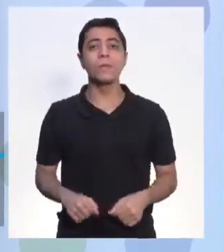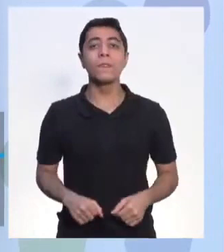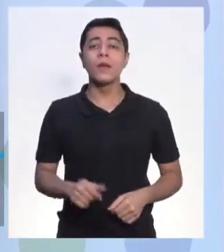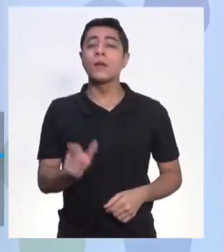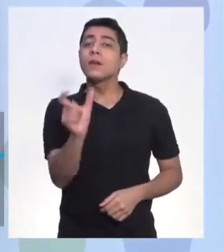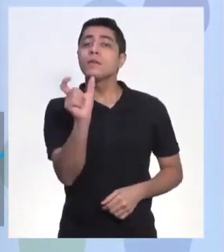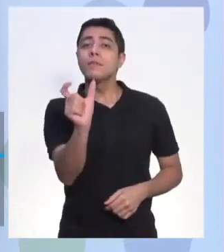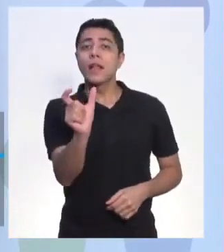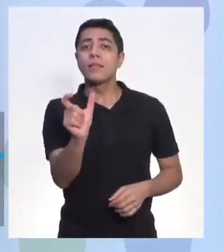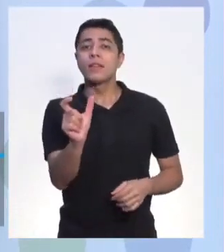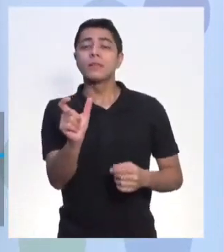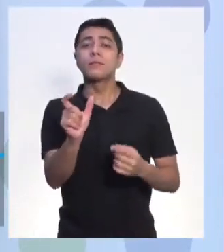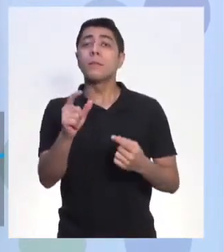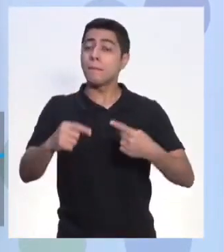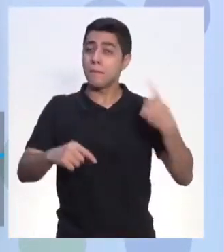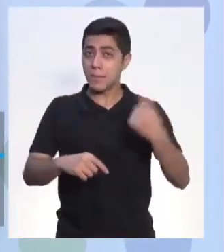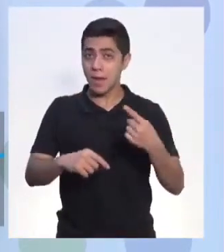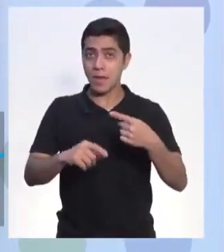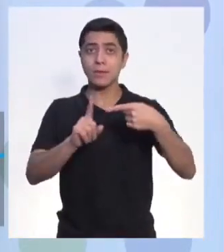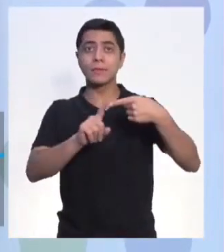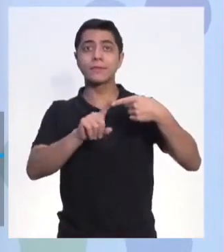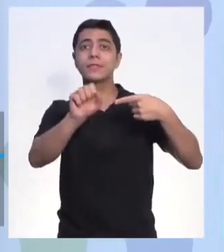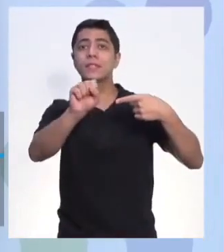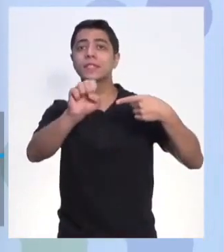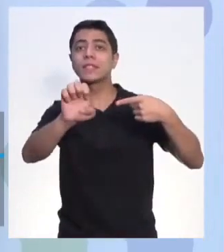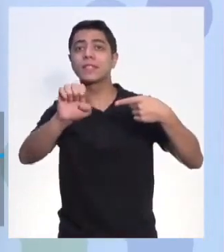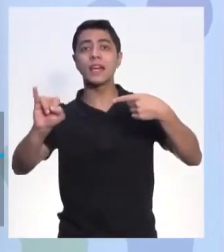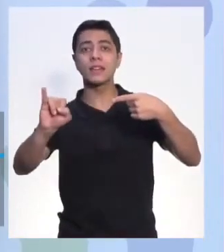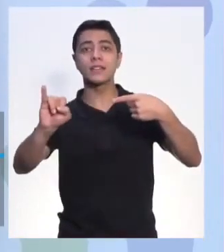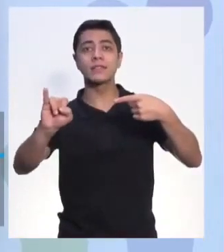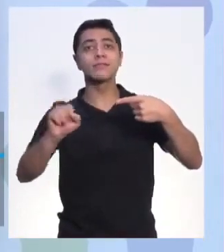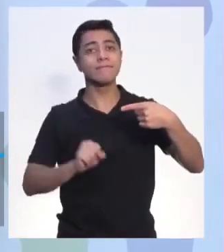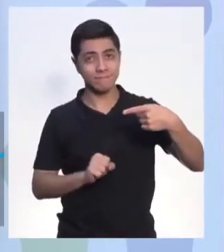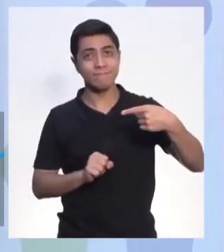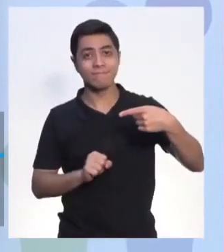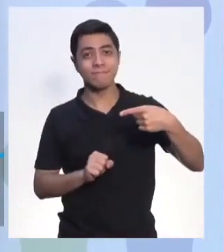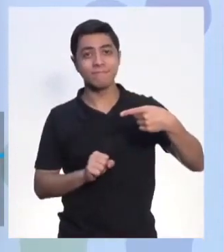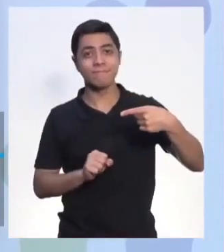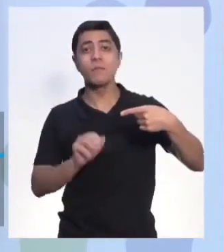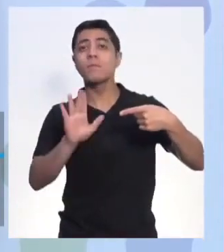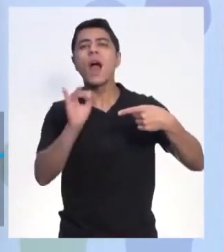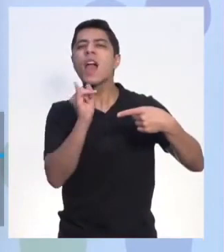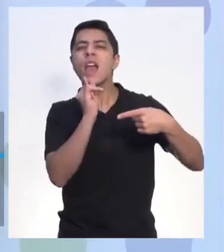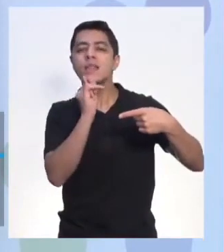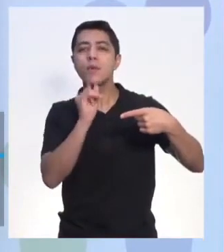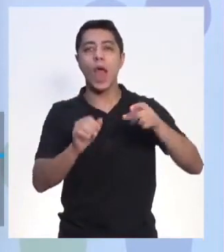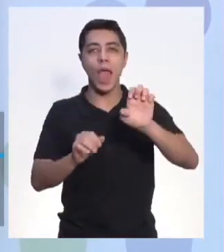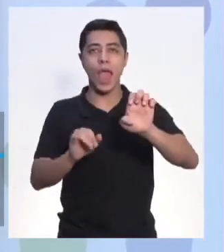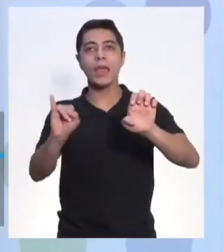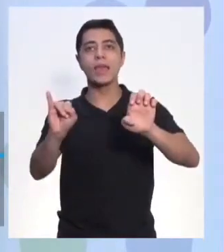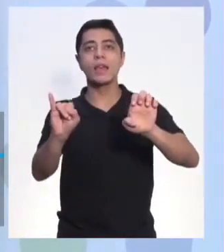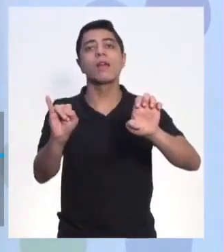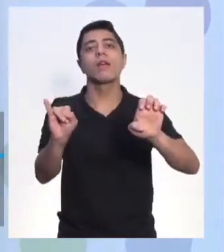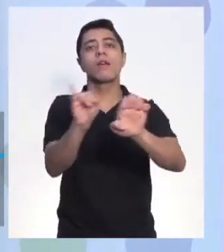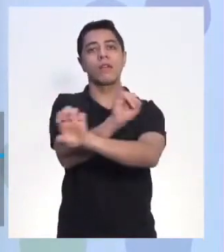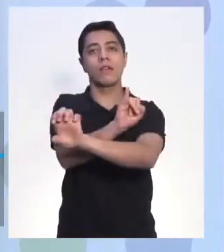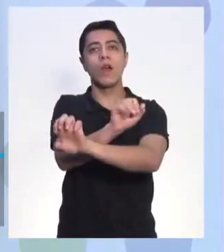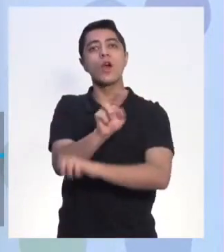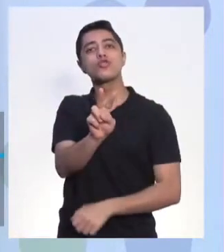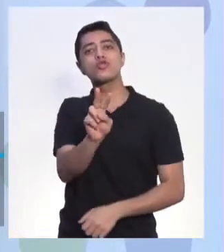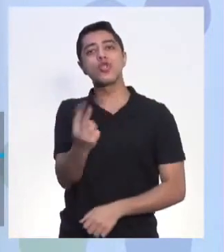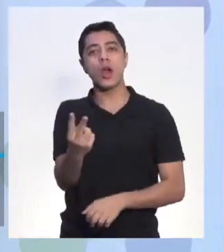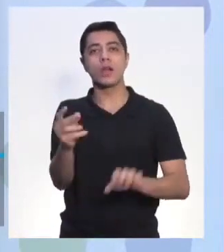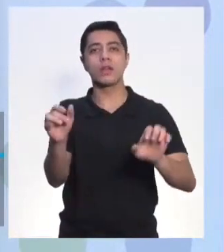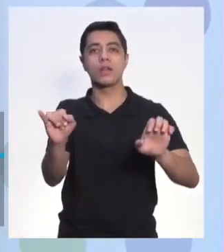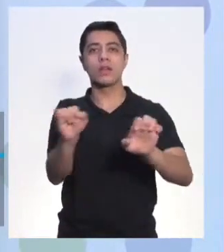anagrama dela mesma. Mas eu posso trocar o E com o I? Posso, né? Então, eu vou